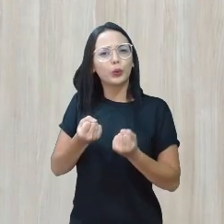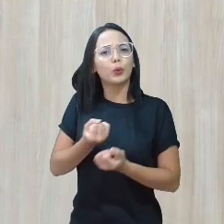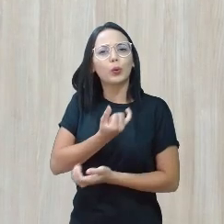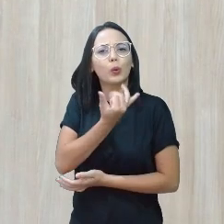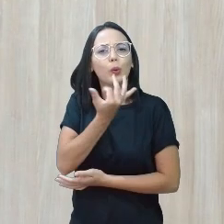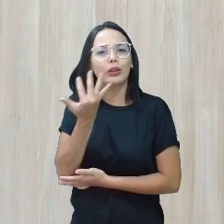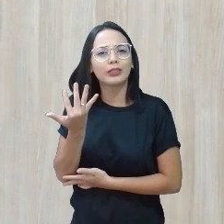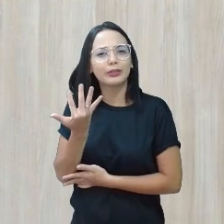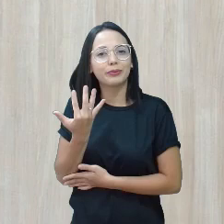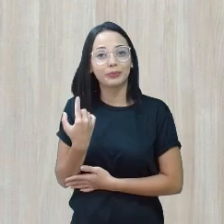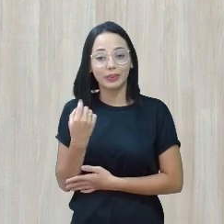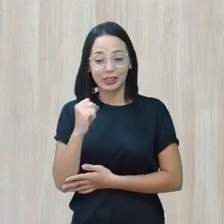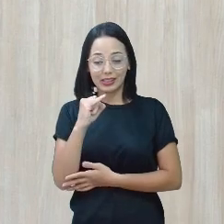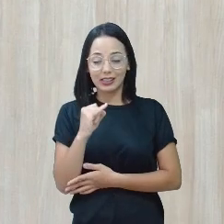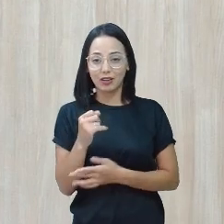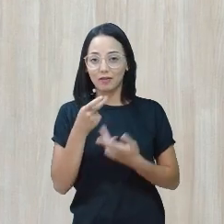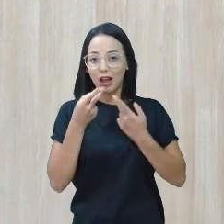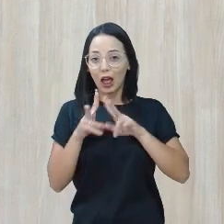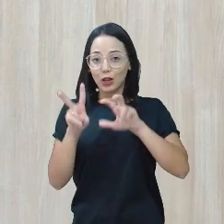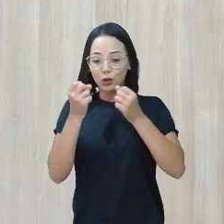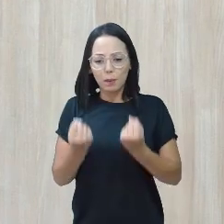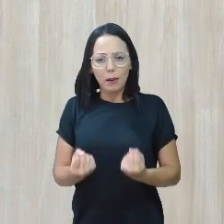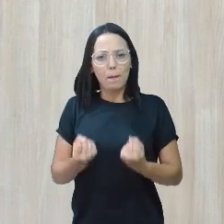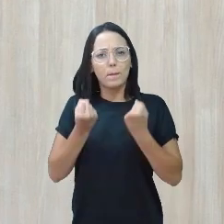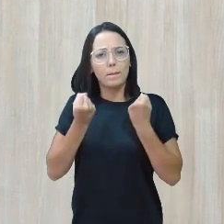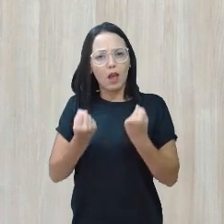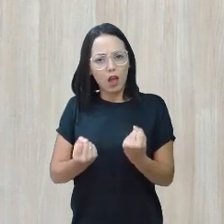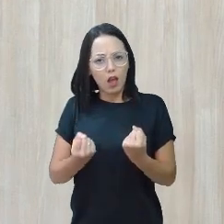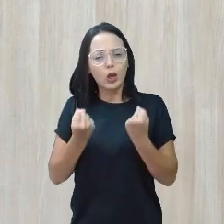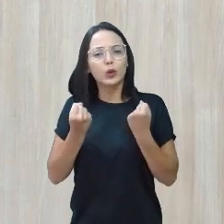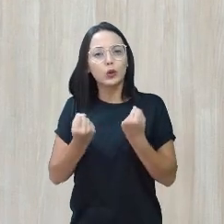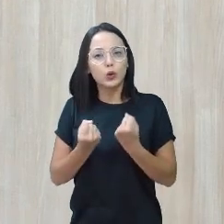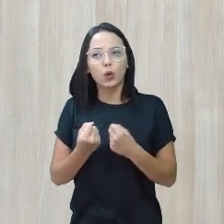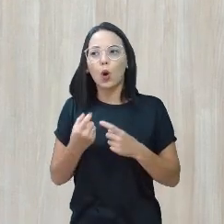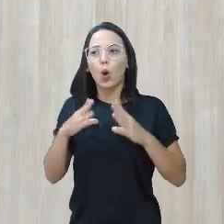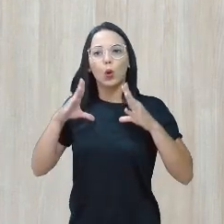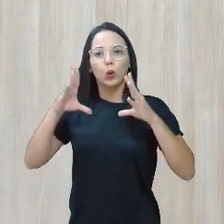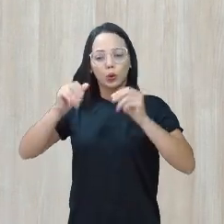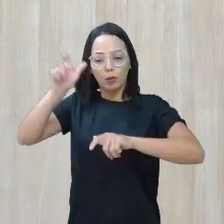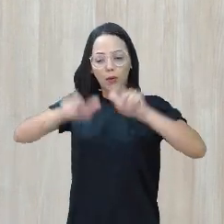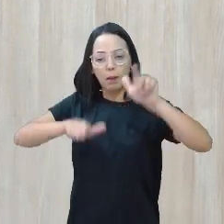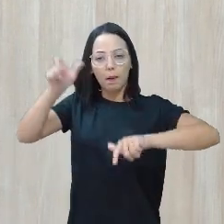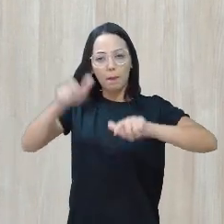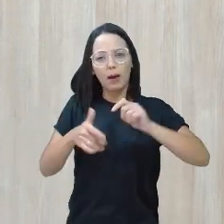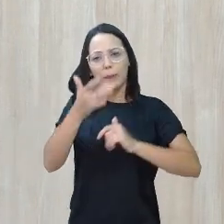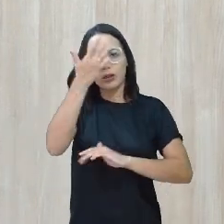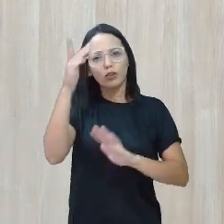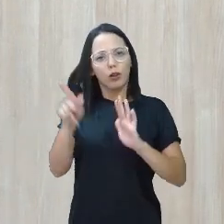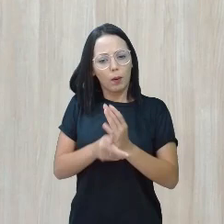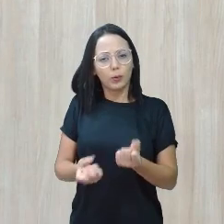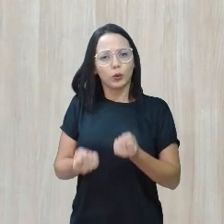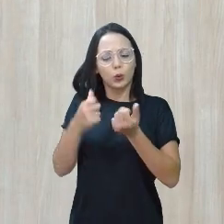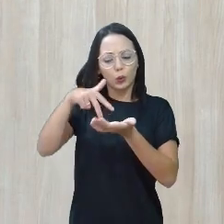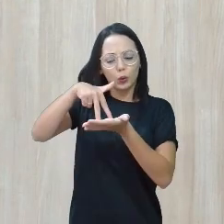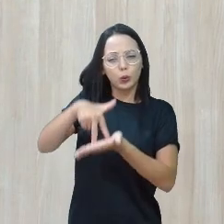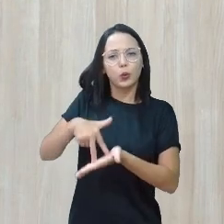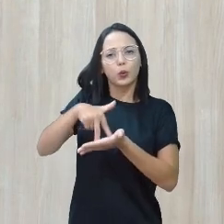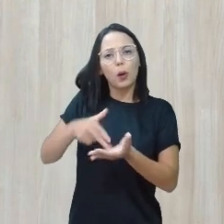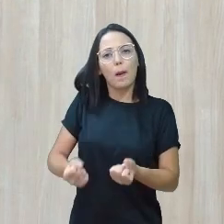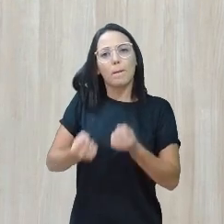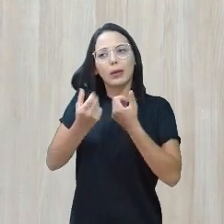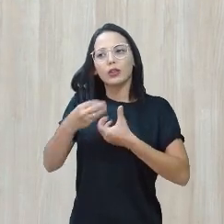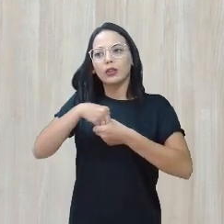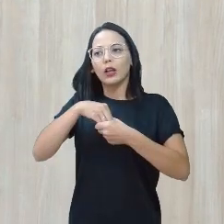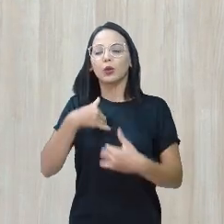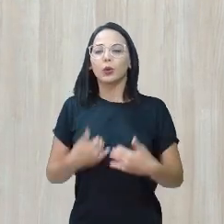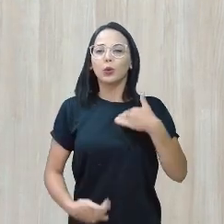Então, se a gente for falar de peso mesmo, todo mundo que está aqui tem algum pezinho, né? E aí a gente já